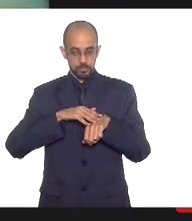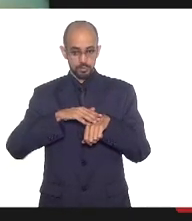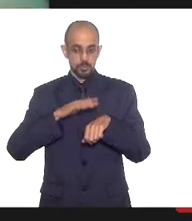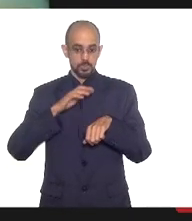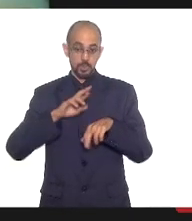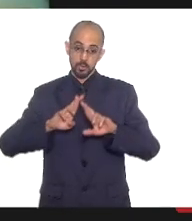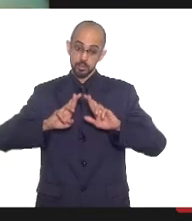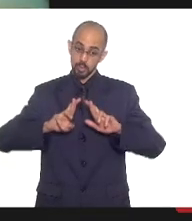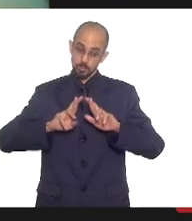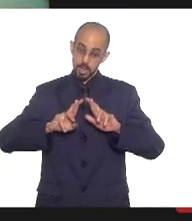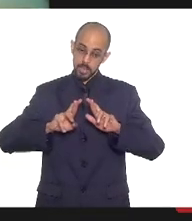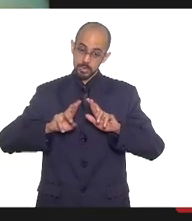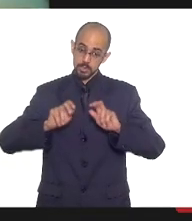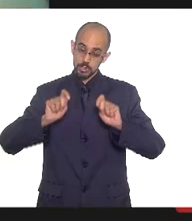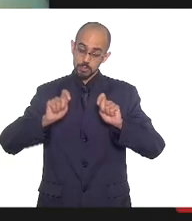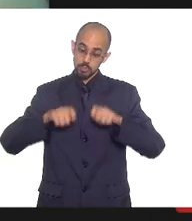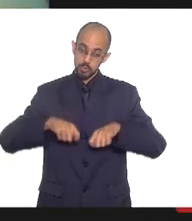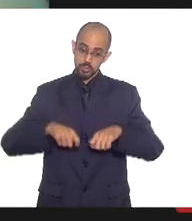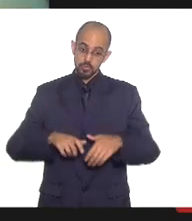sim obrigado